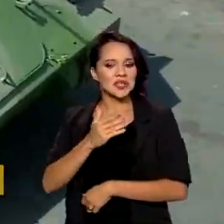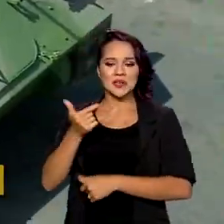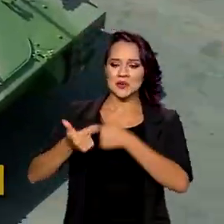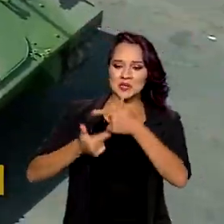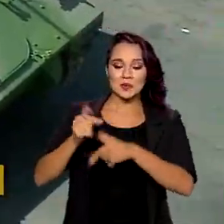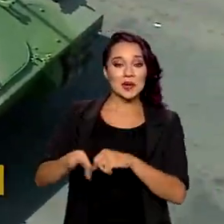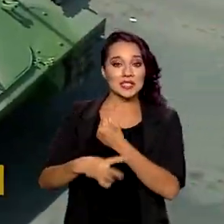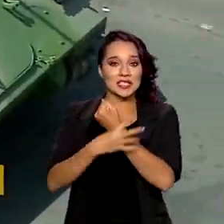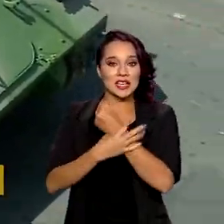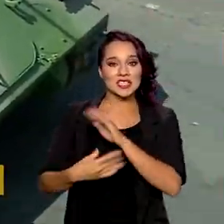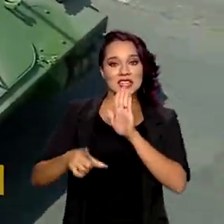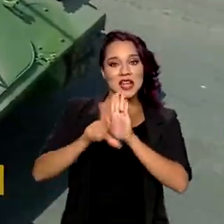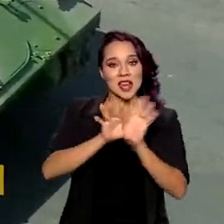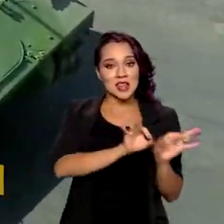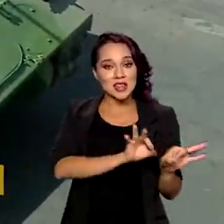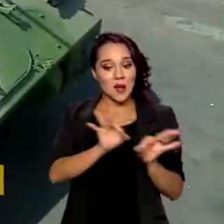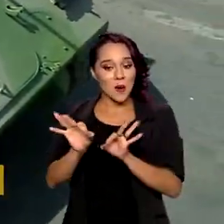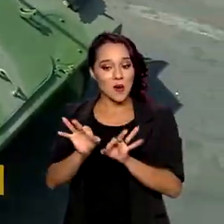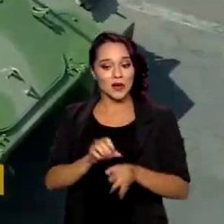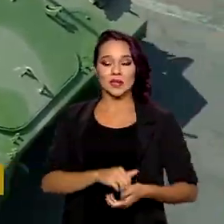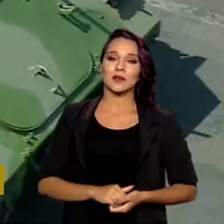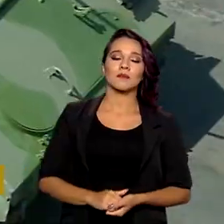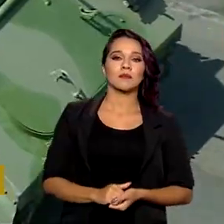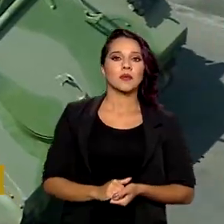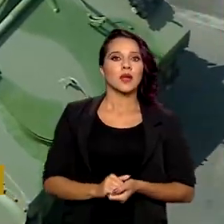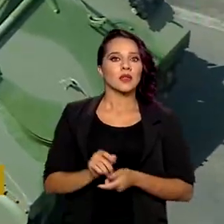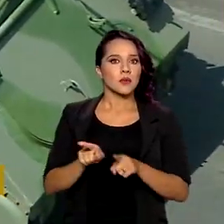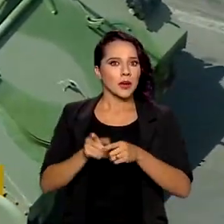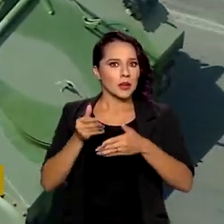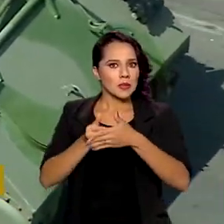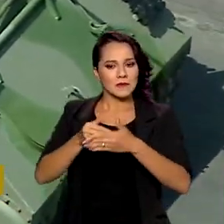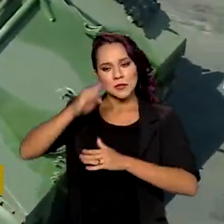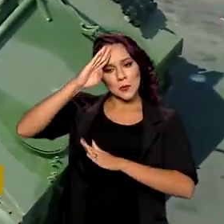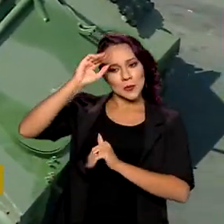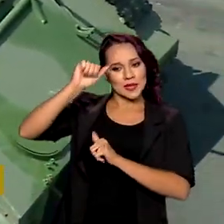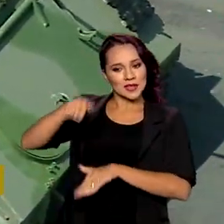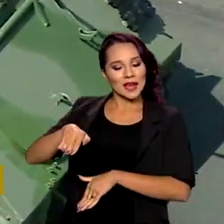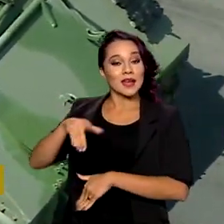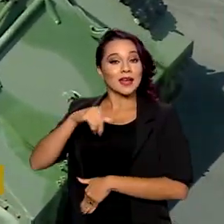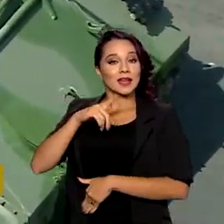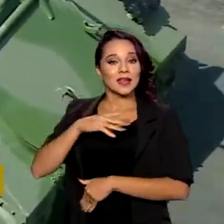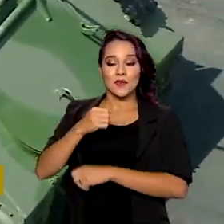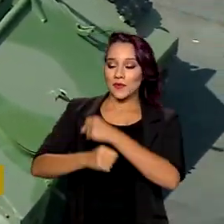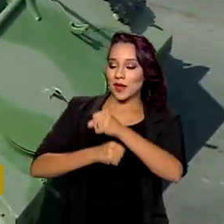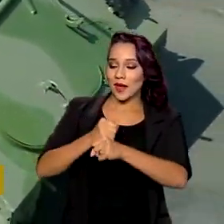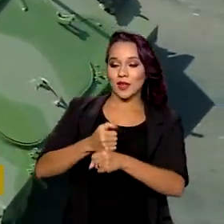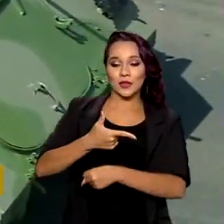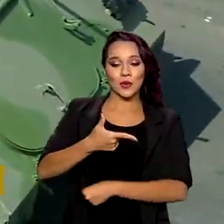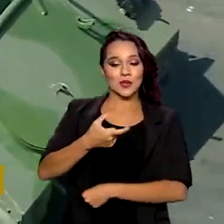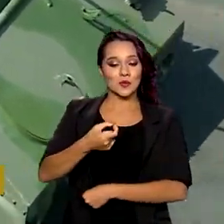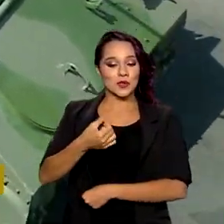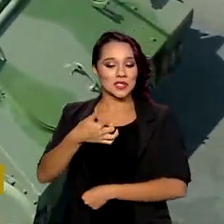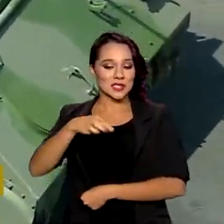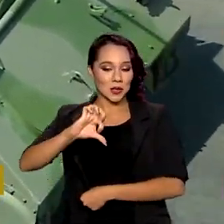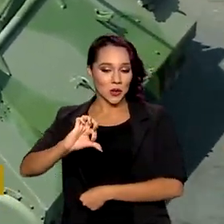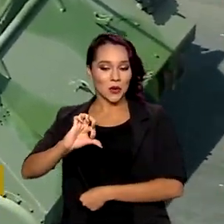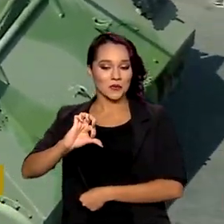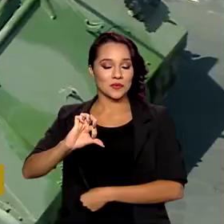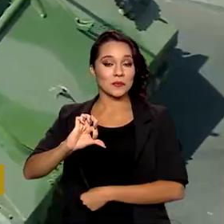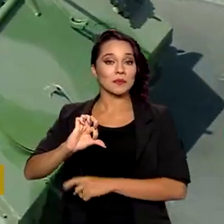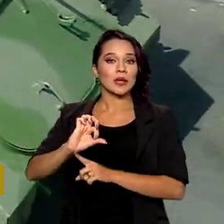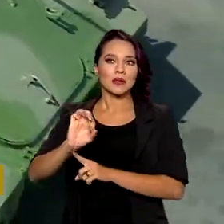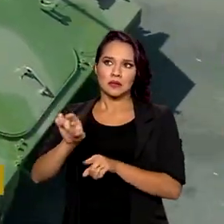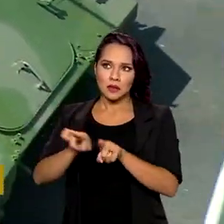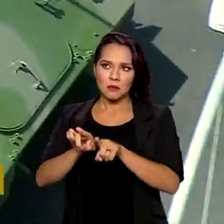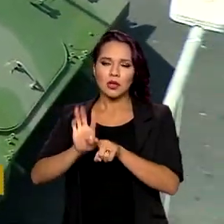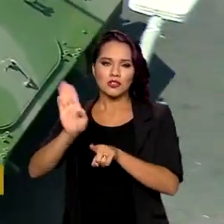operações de garantia da lei e da ordem, na intervenção militar que aconteceu em 2019, intervenção federal que aconteceu no